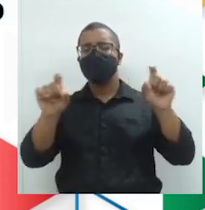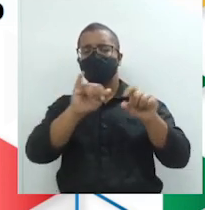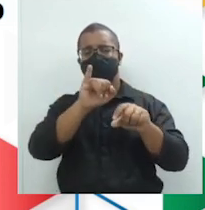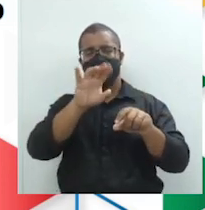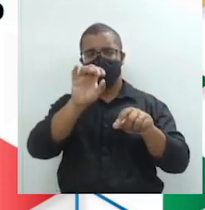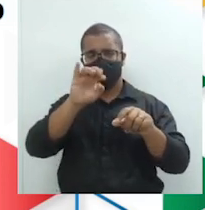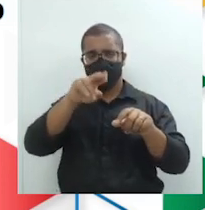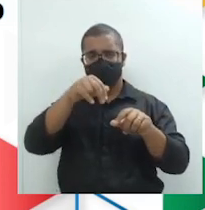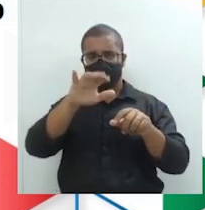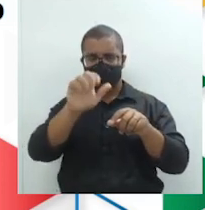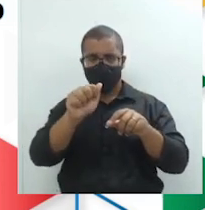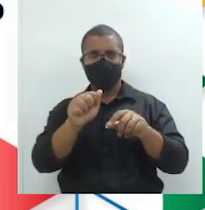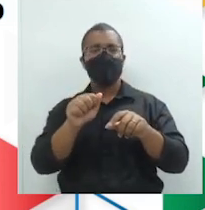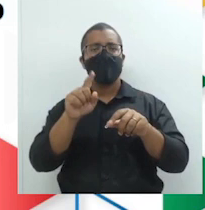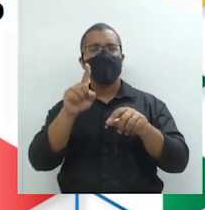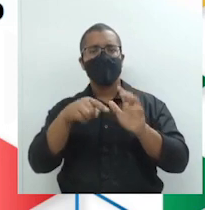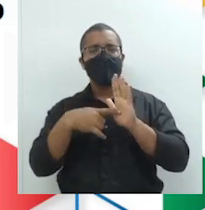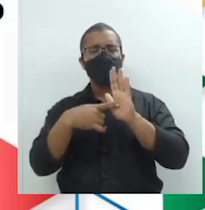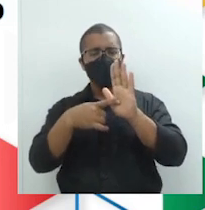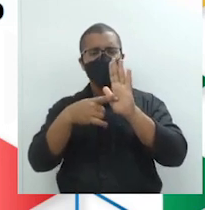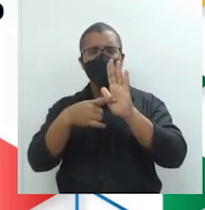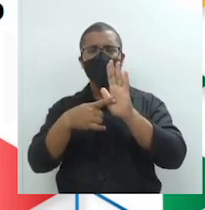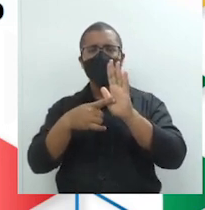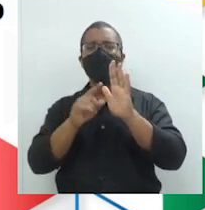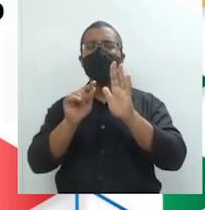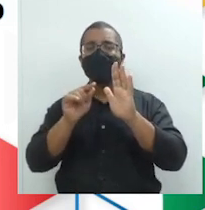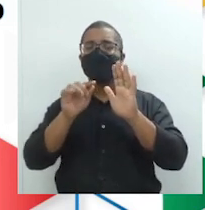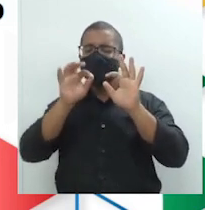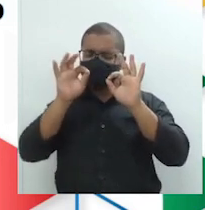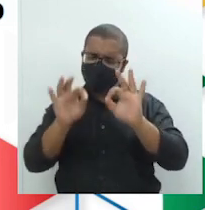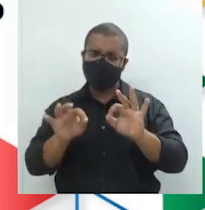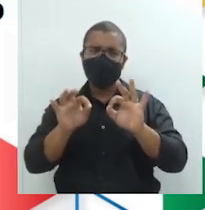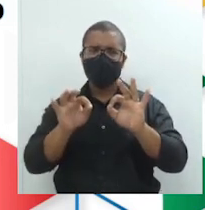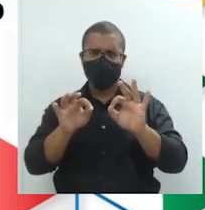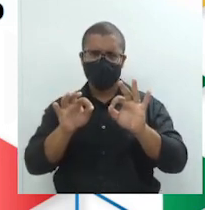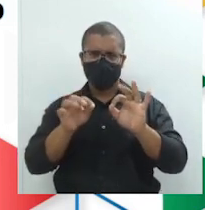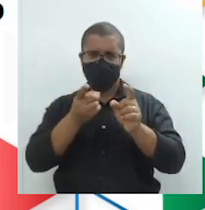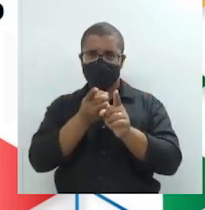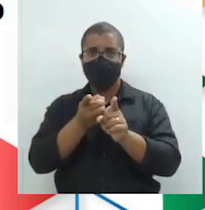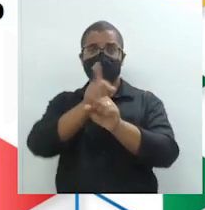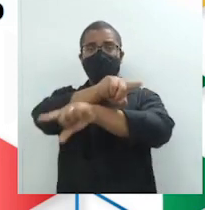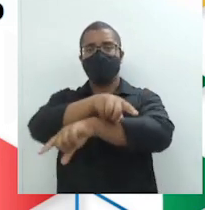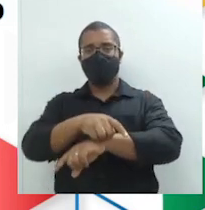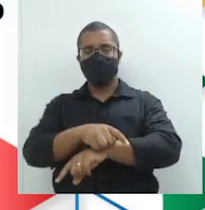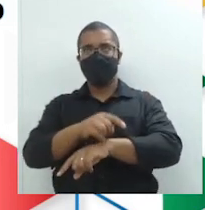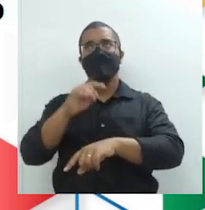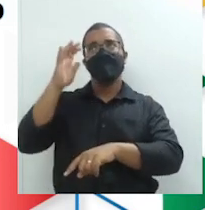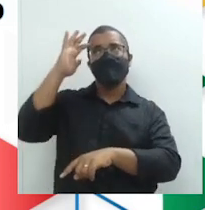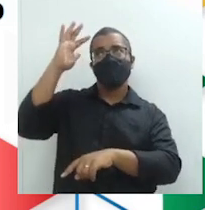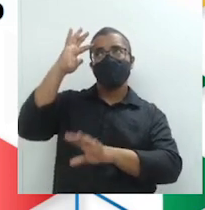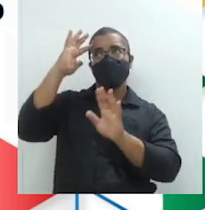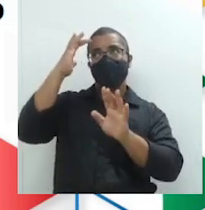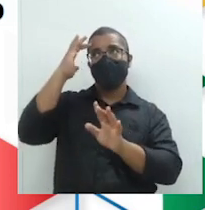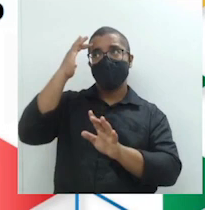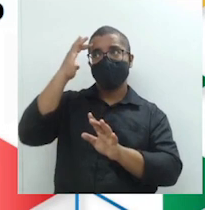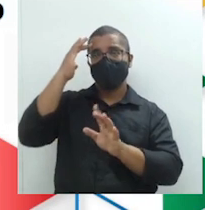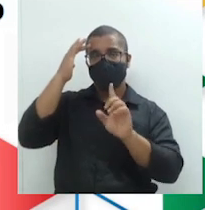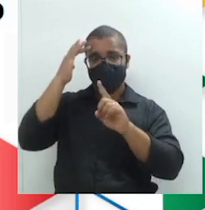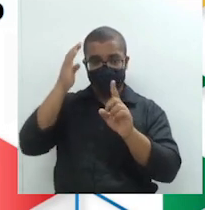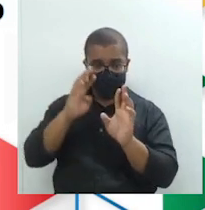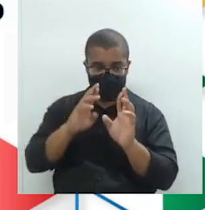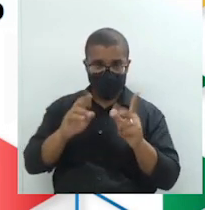costuma-se afirmar exatamente o contrário daquilo que se pensa. Na escrita,